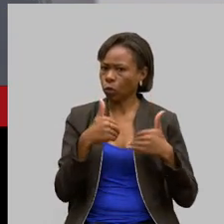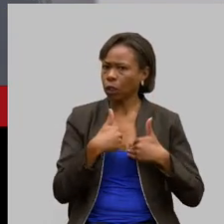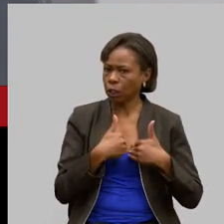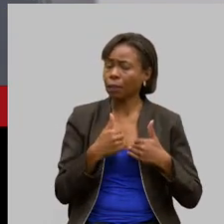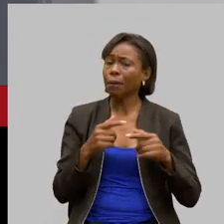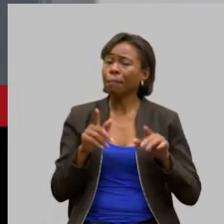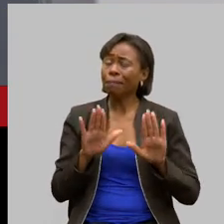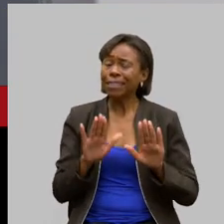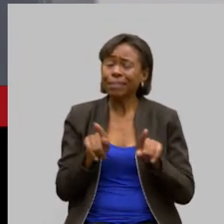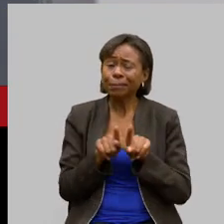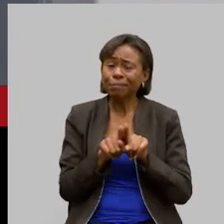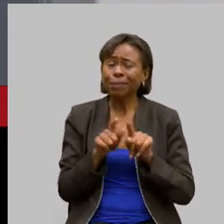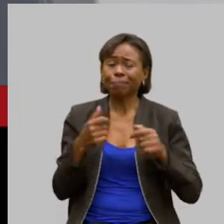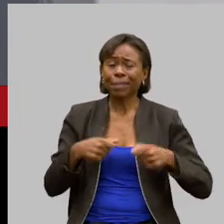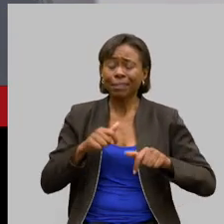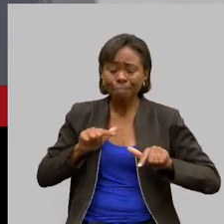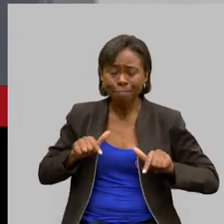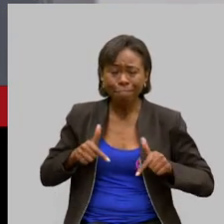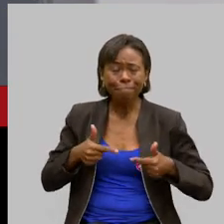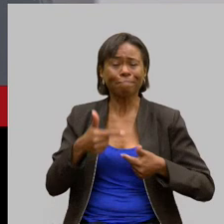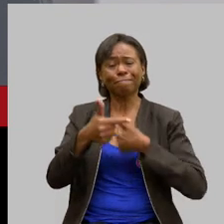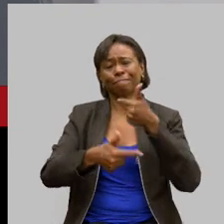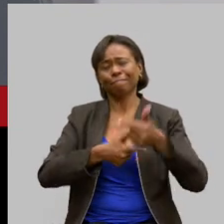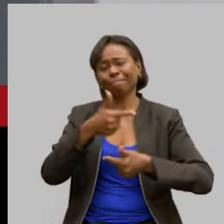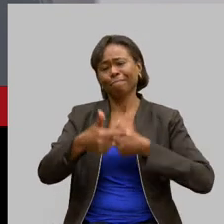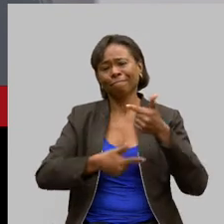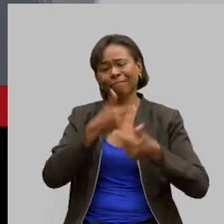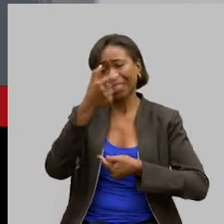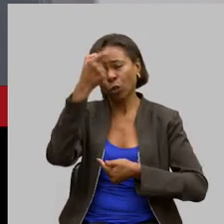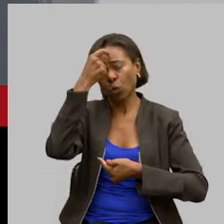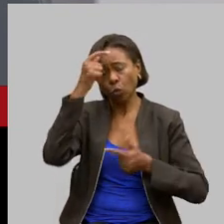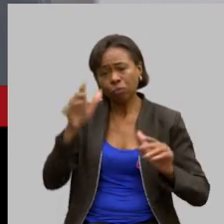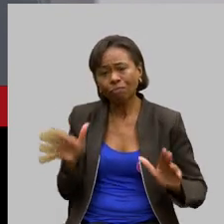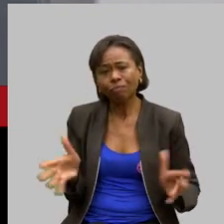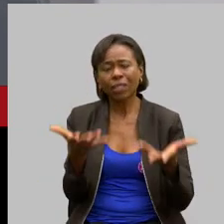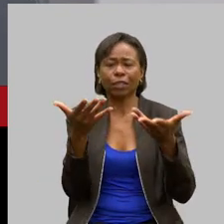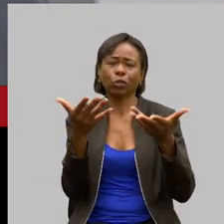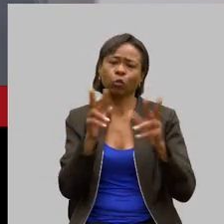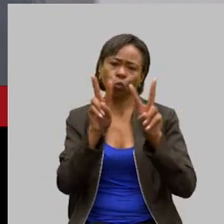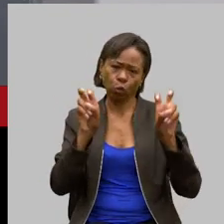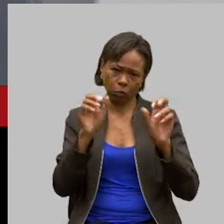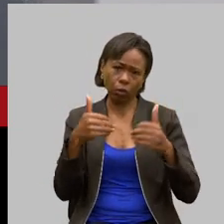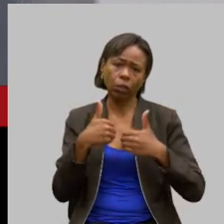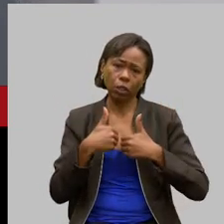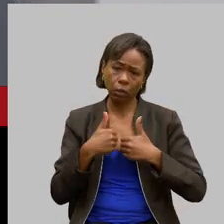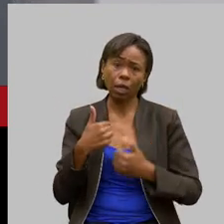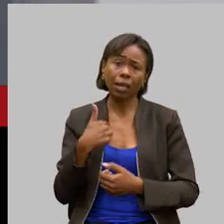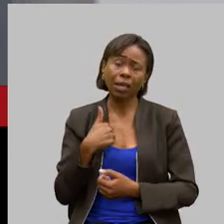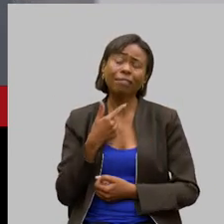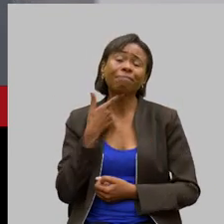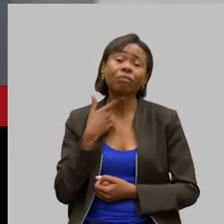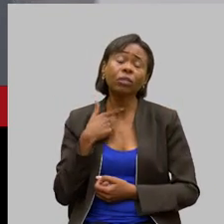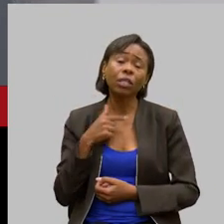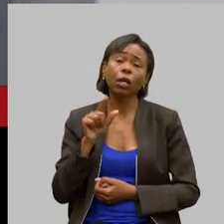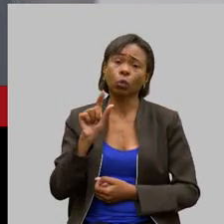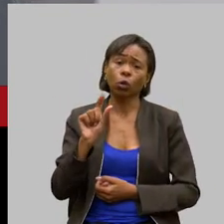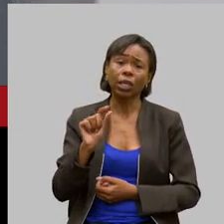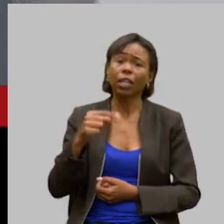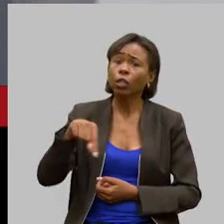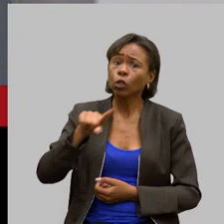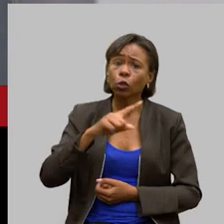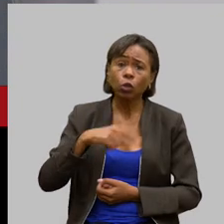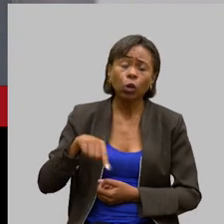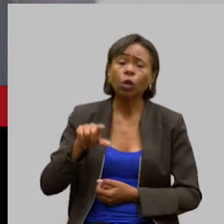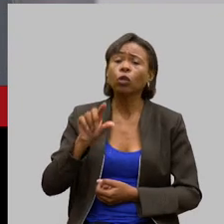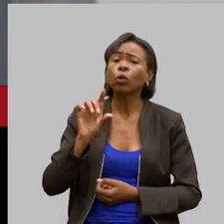um trabalho muito grande de conscientização sobre o autismo meu verdadeiro desejo é que a gente não discuta o autismo